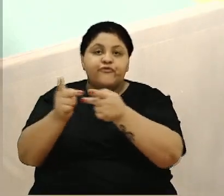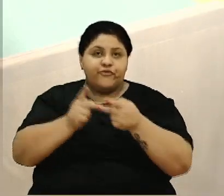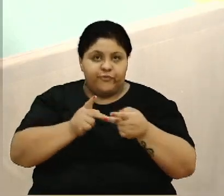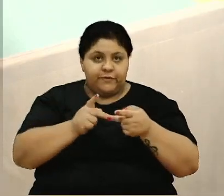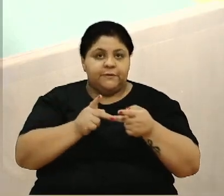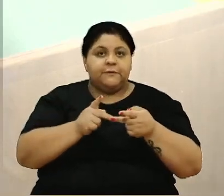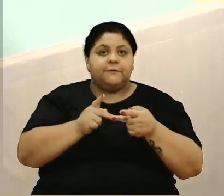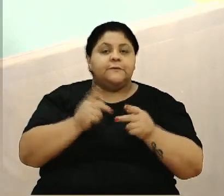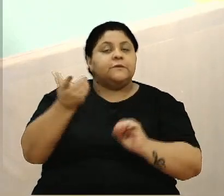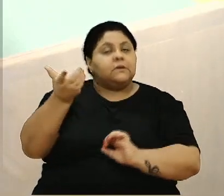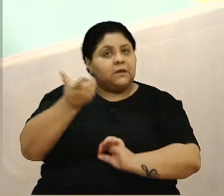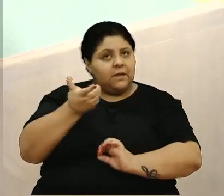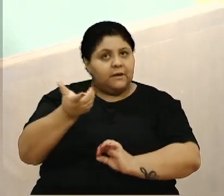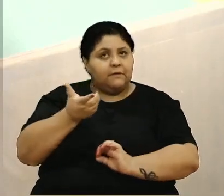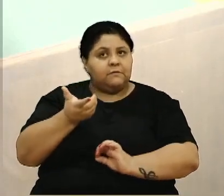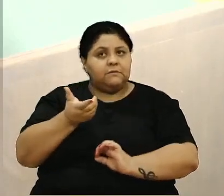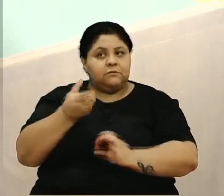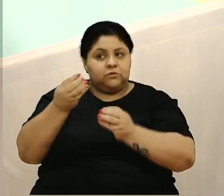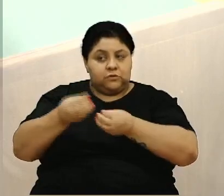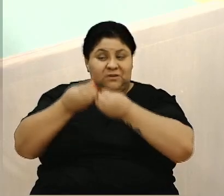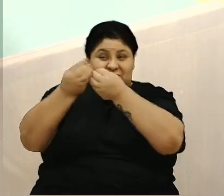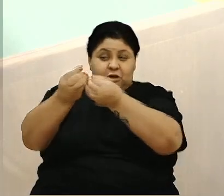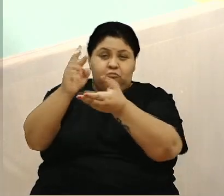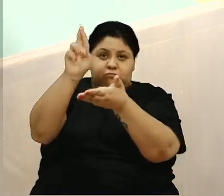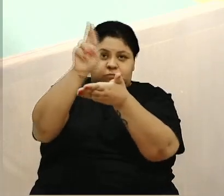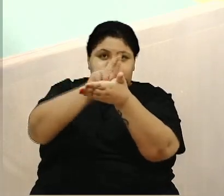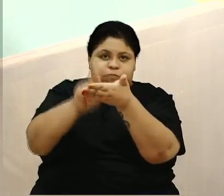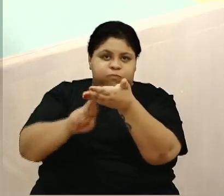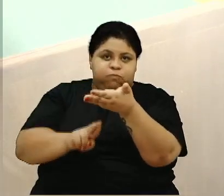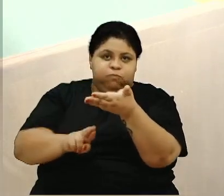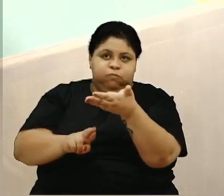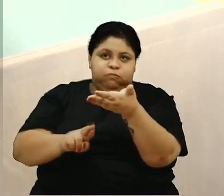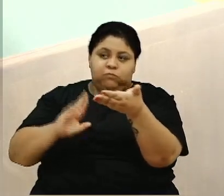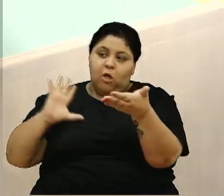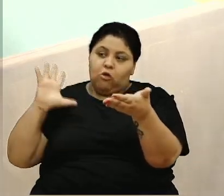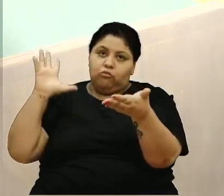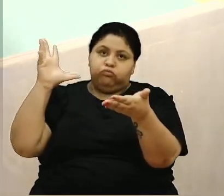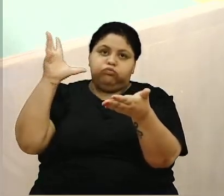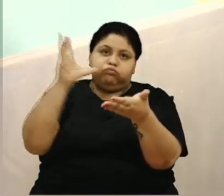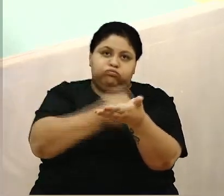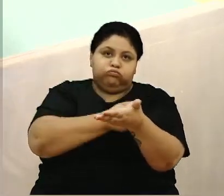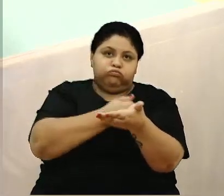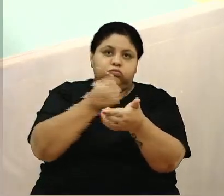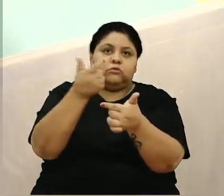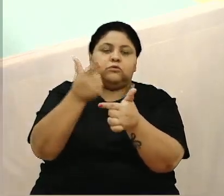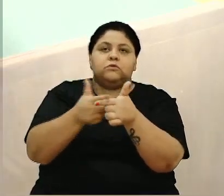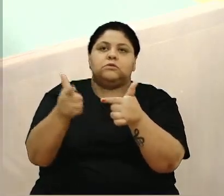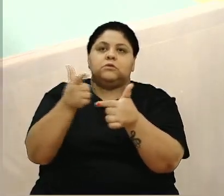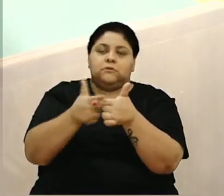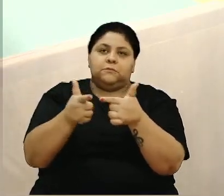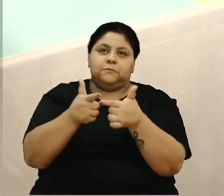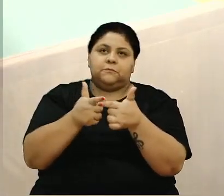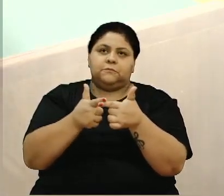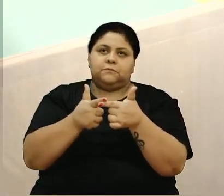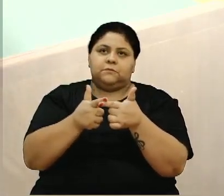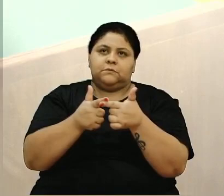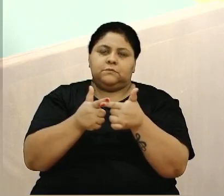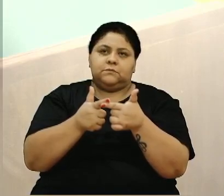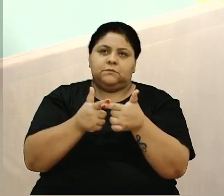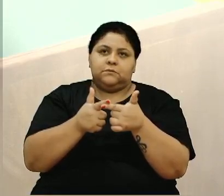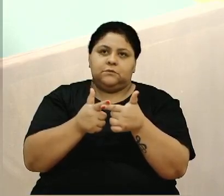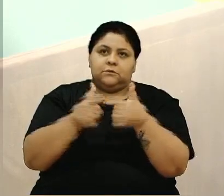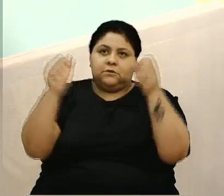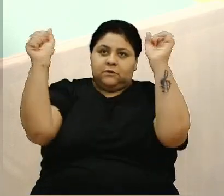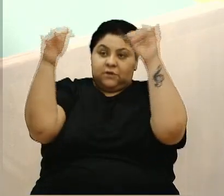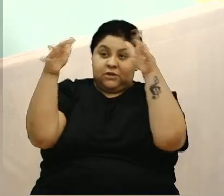Quero entregar um relatório com todas as danificações que a chuva